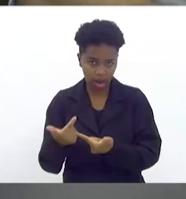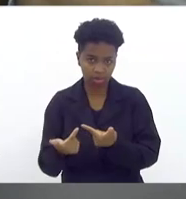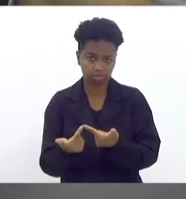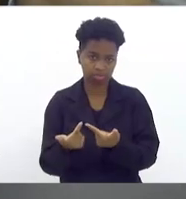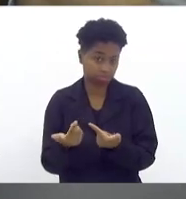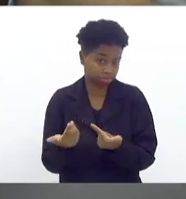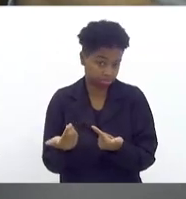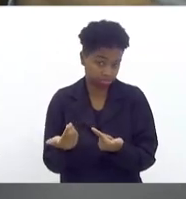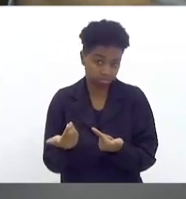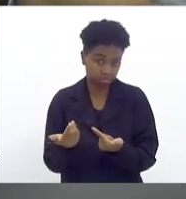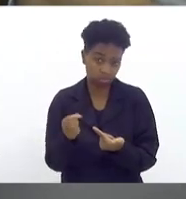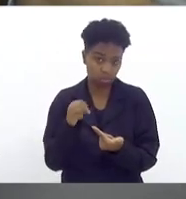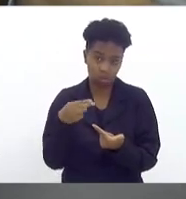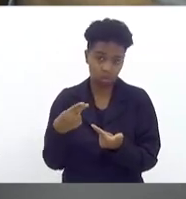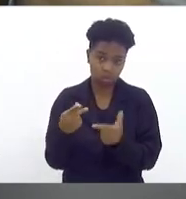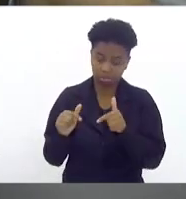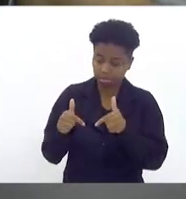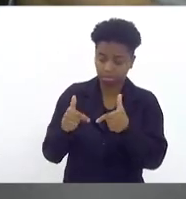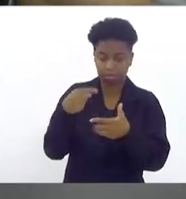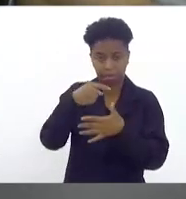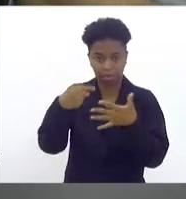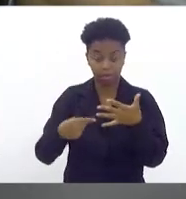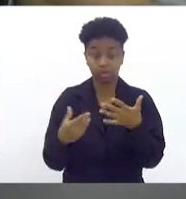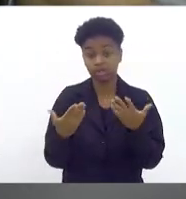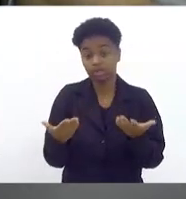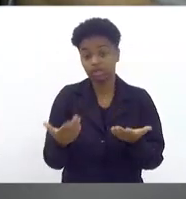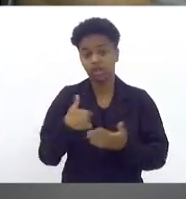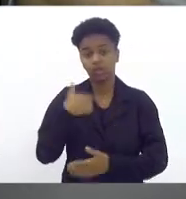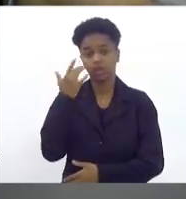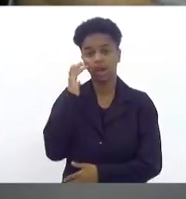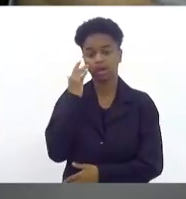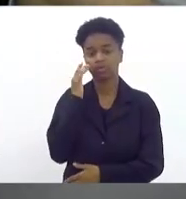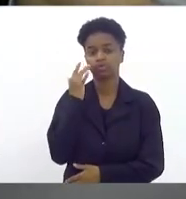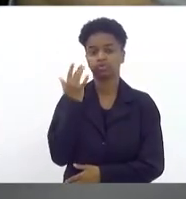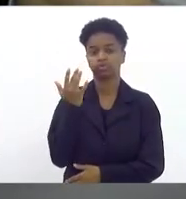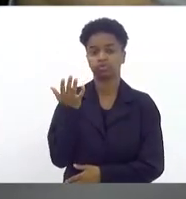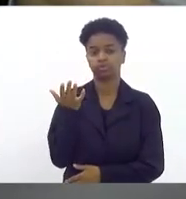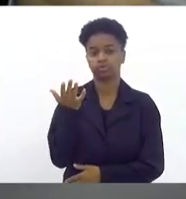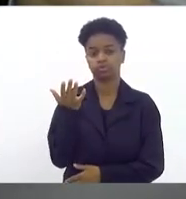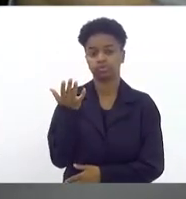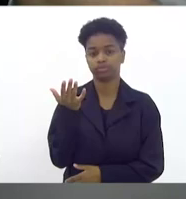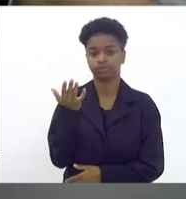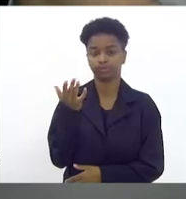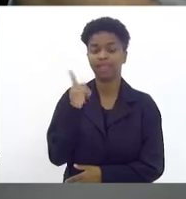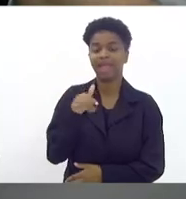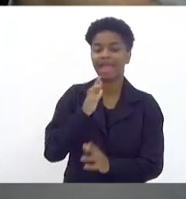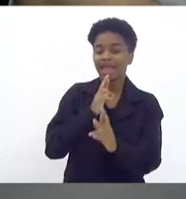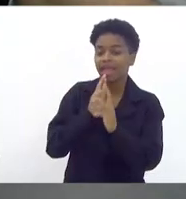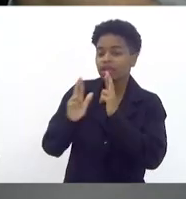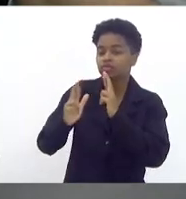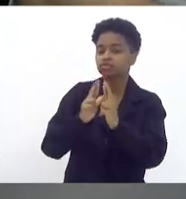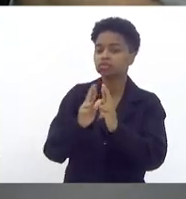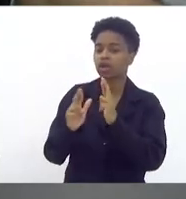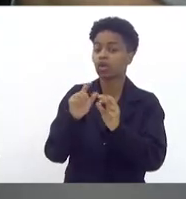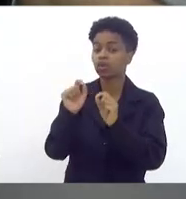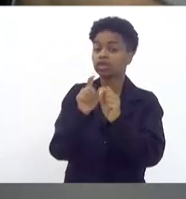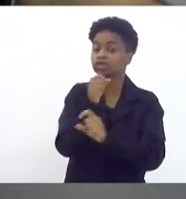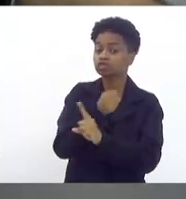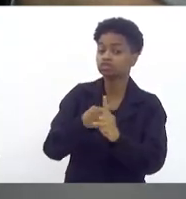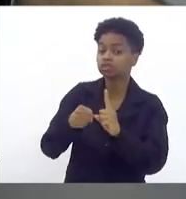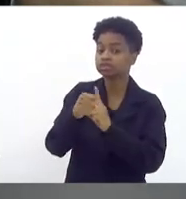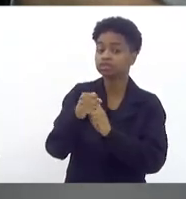né? Realizou tantas coisas. Então, eu acho que aí seria mais o resultado, ou seja, o que, que a sociedade